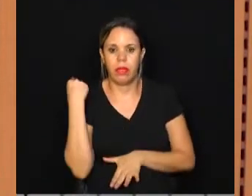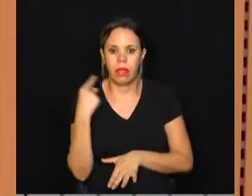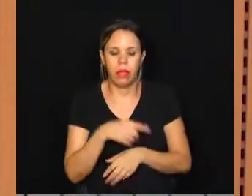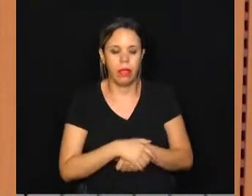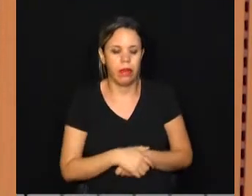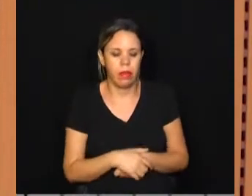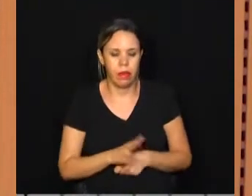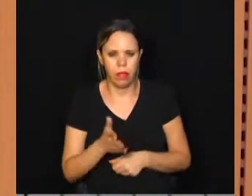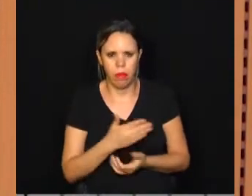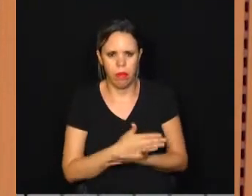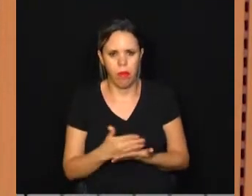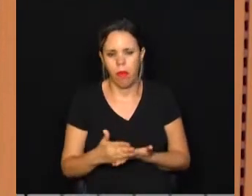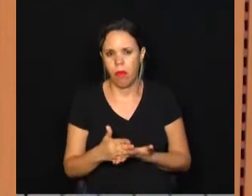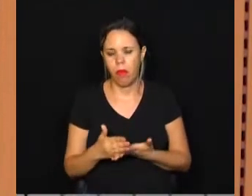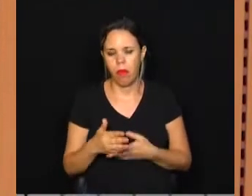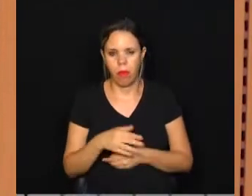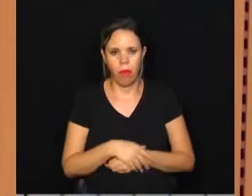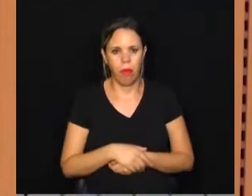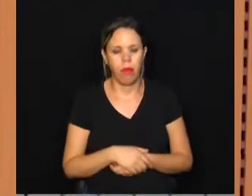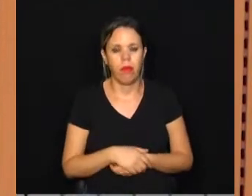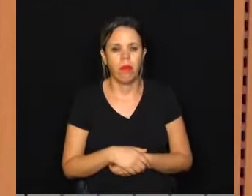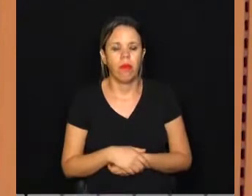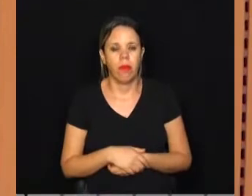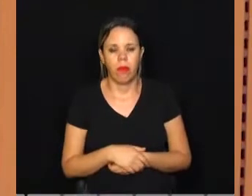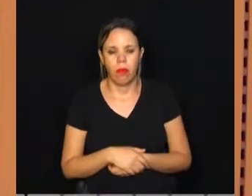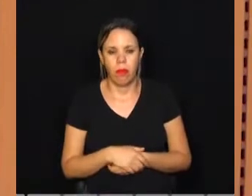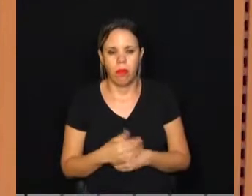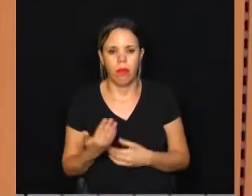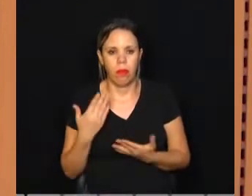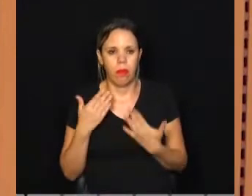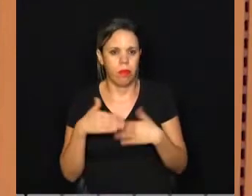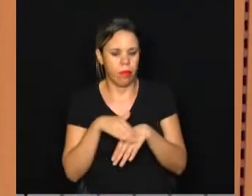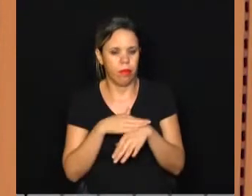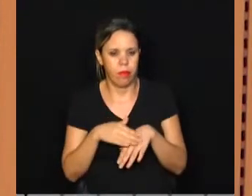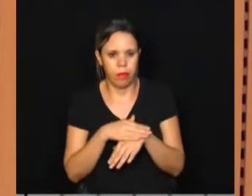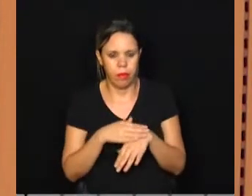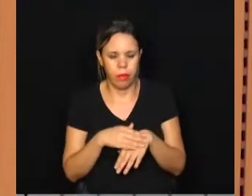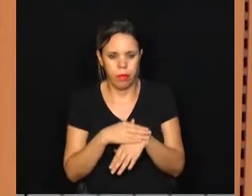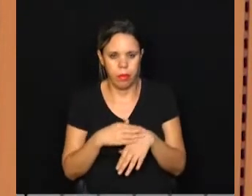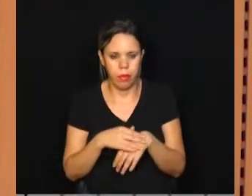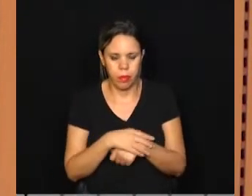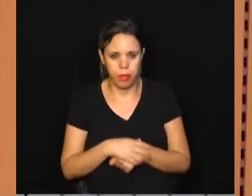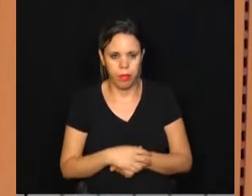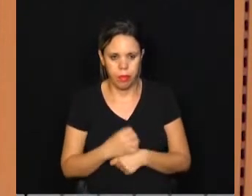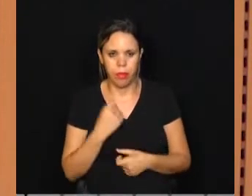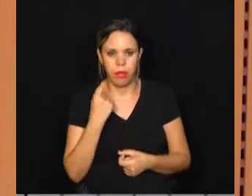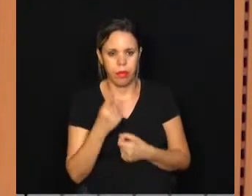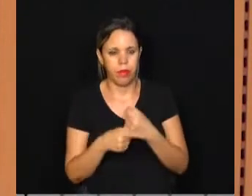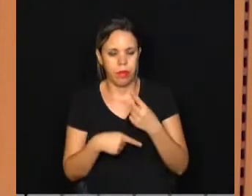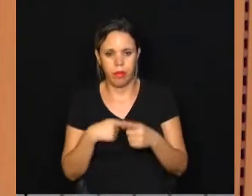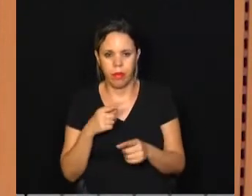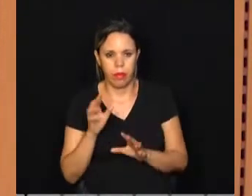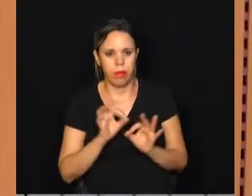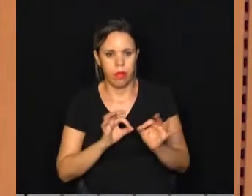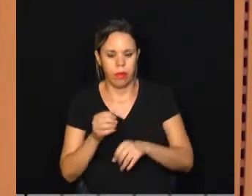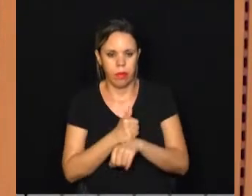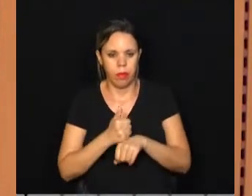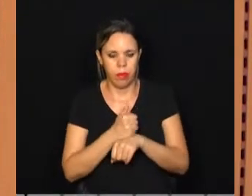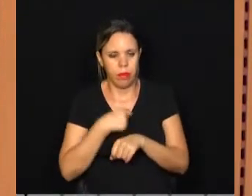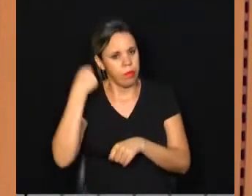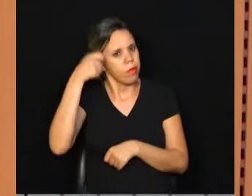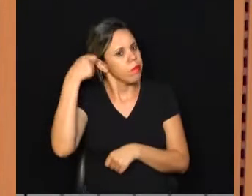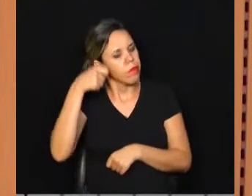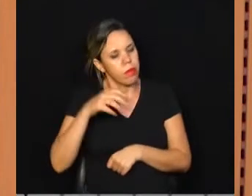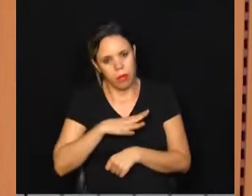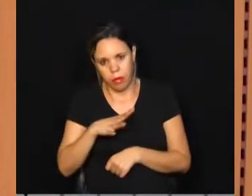passada eu já iniciei uma conversa com alguns produtores, artistas